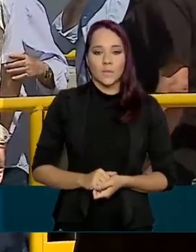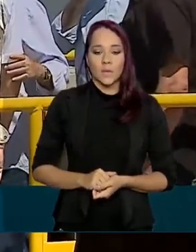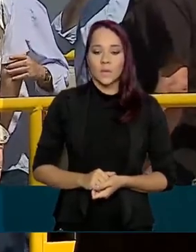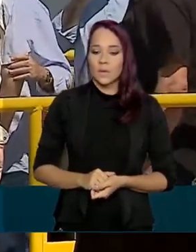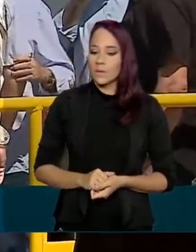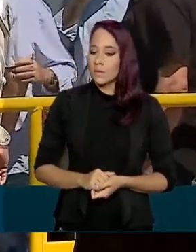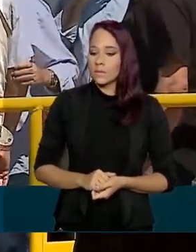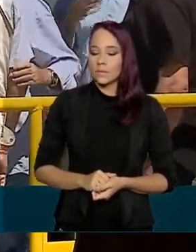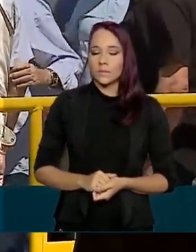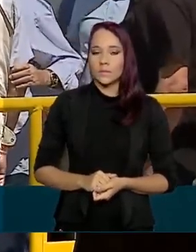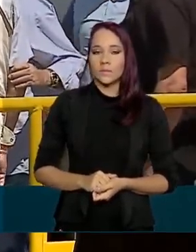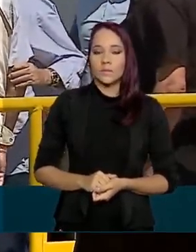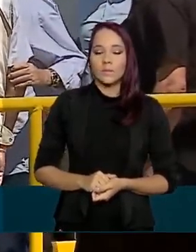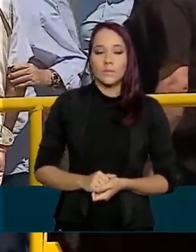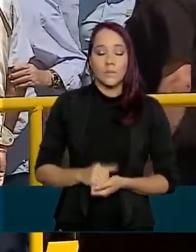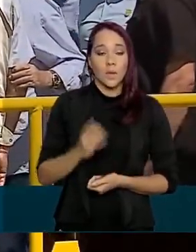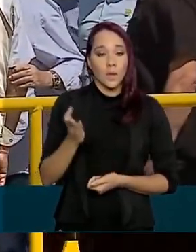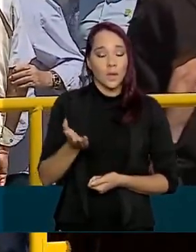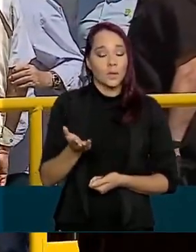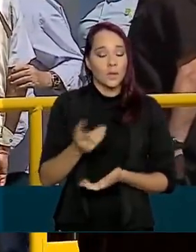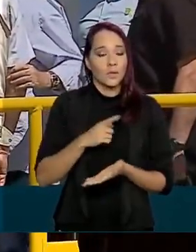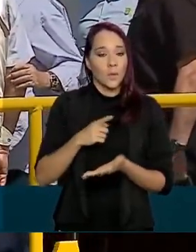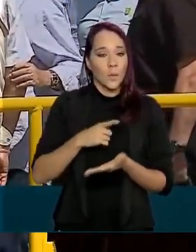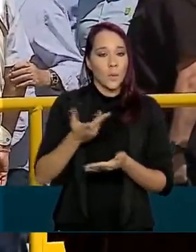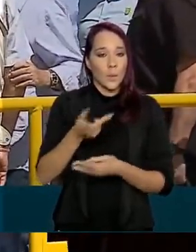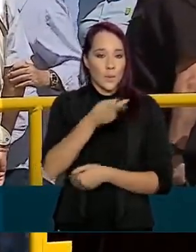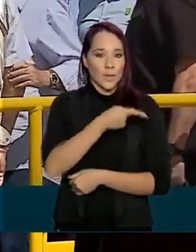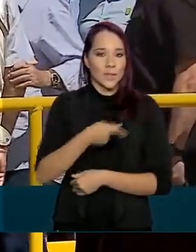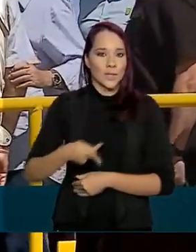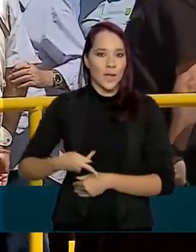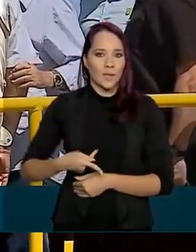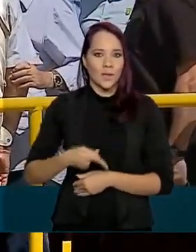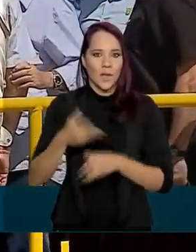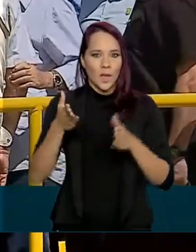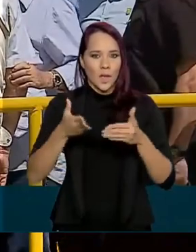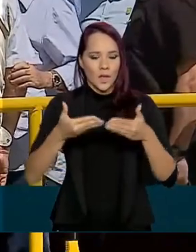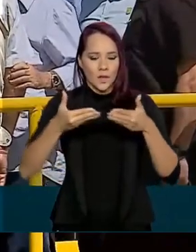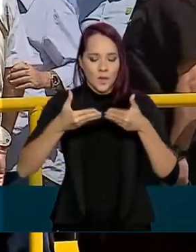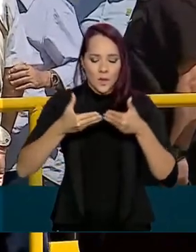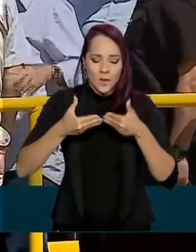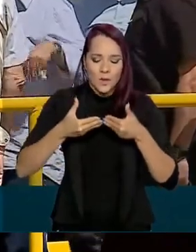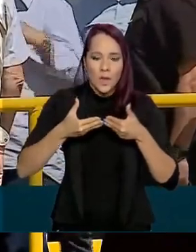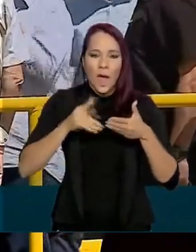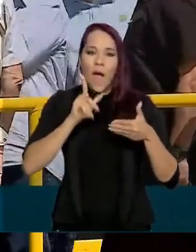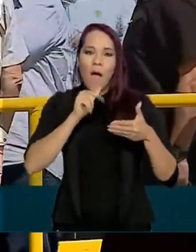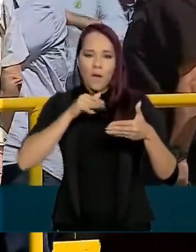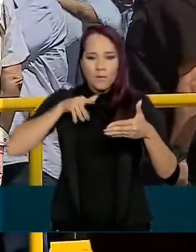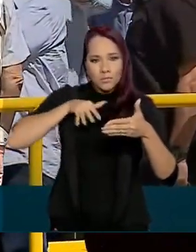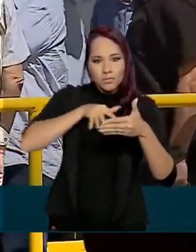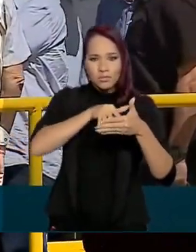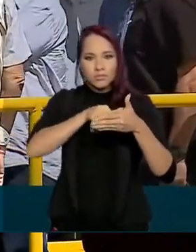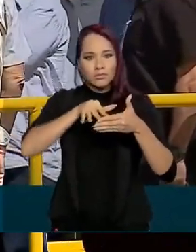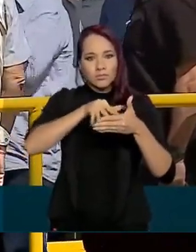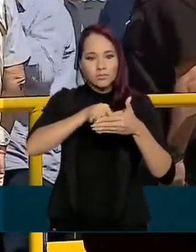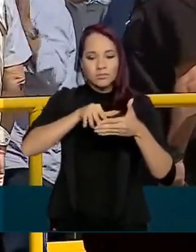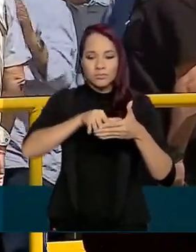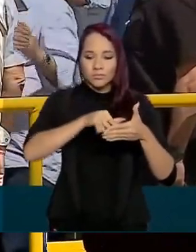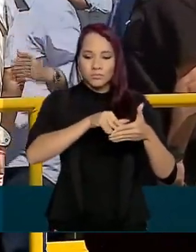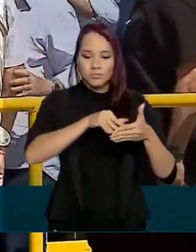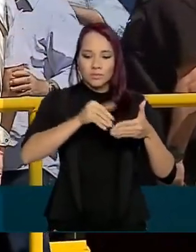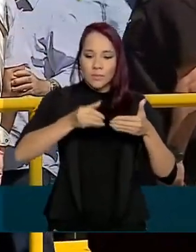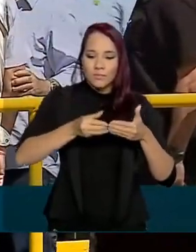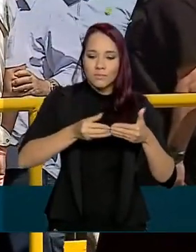e a pouco o presidente acionou a comporta responsável pela chegada das águas